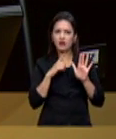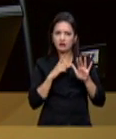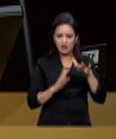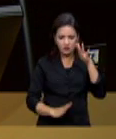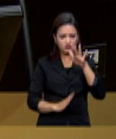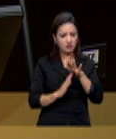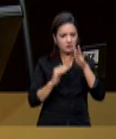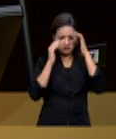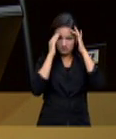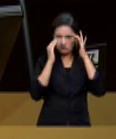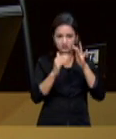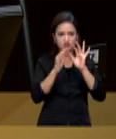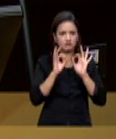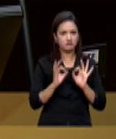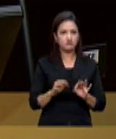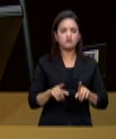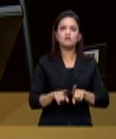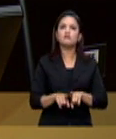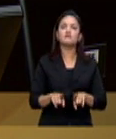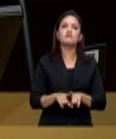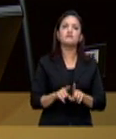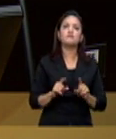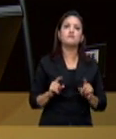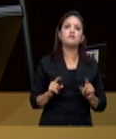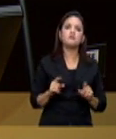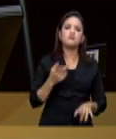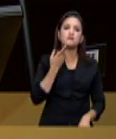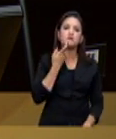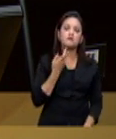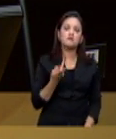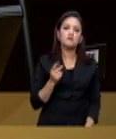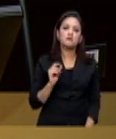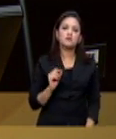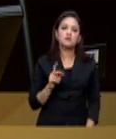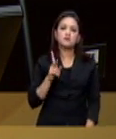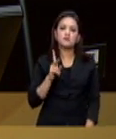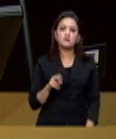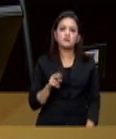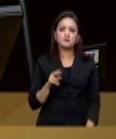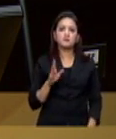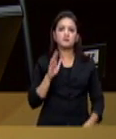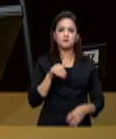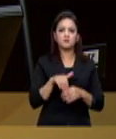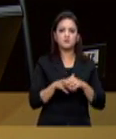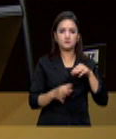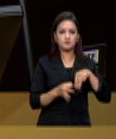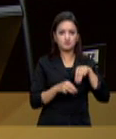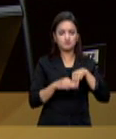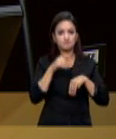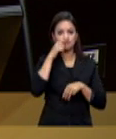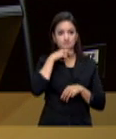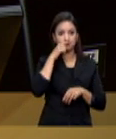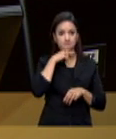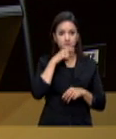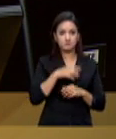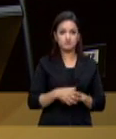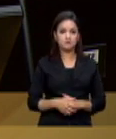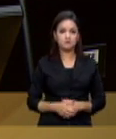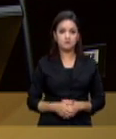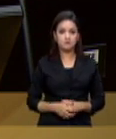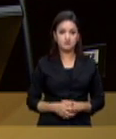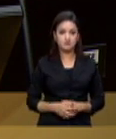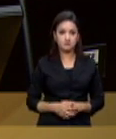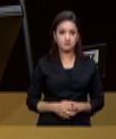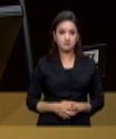faço também, presidente, é no sentido exatamente que foi desde o voto do ministro Gilmar Mendes. Eu tenho voto no sentido